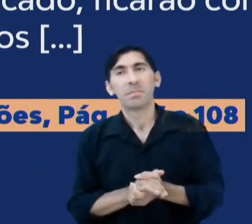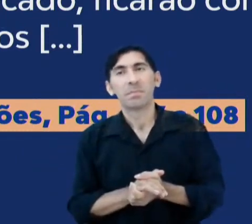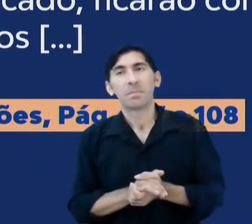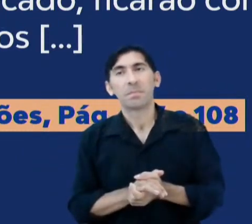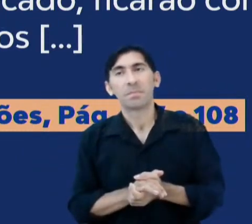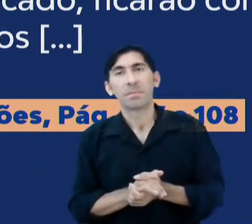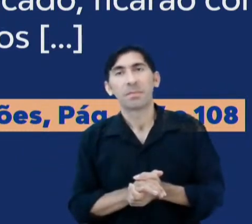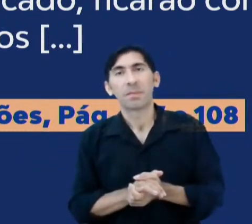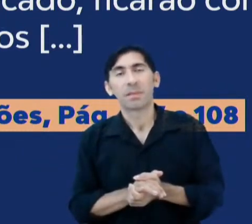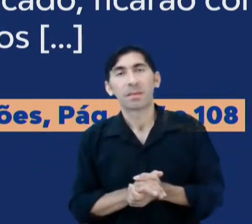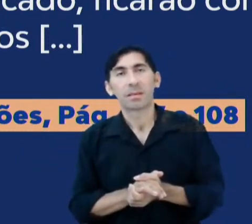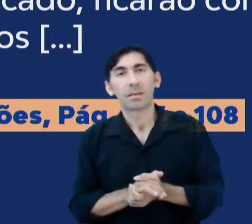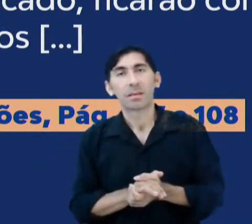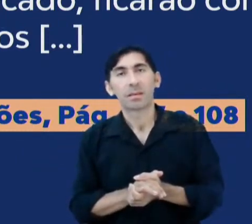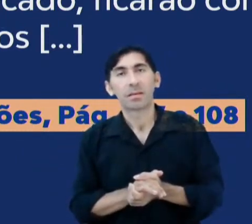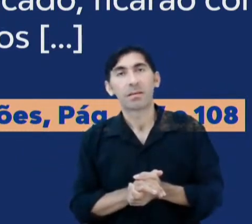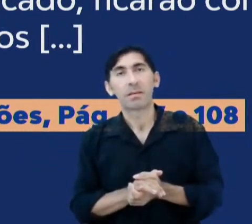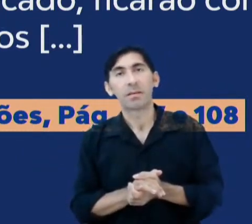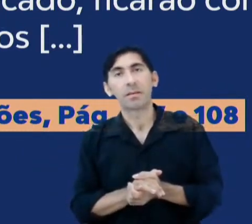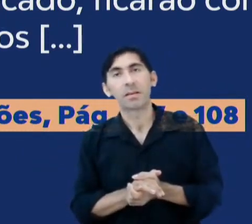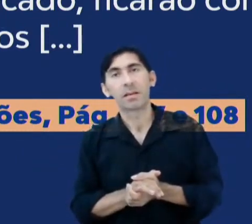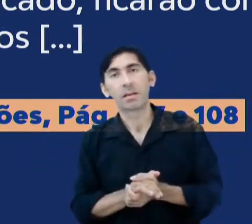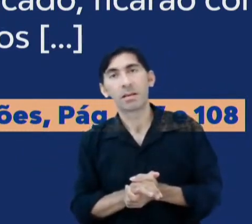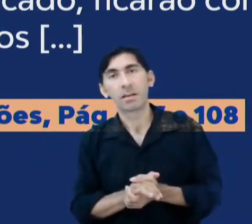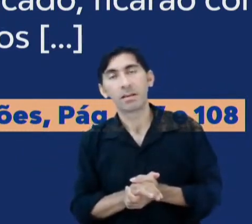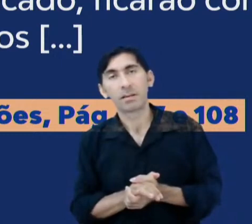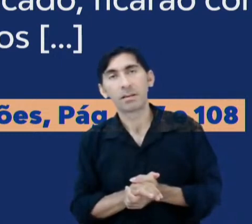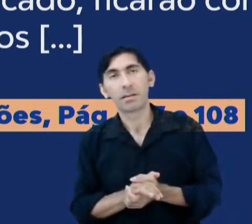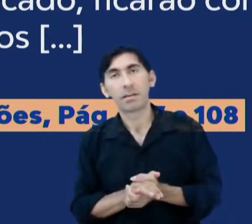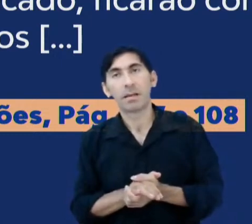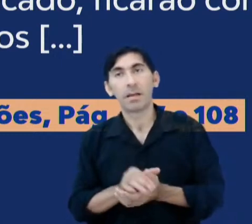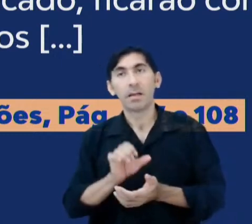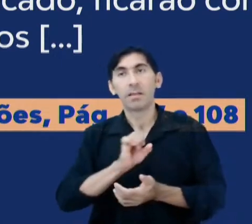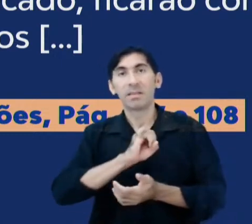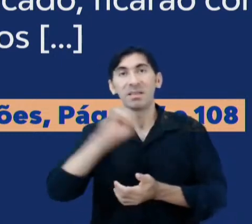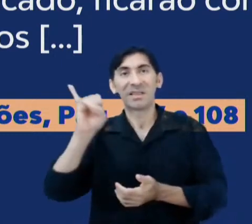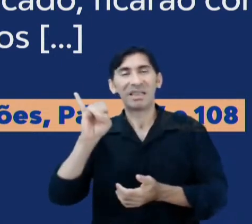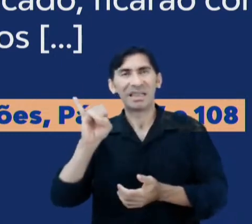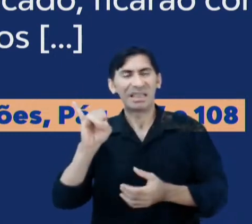Se, porém, os homens se apegarem ao pecado,